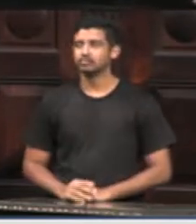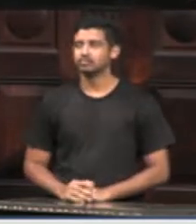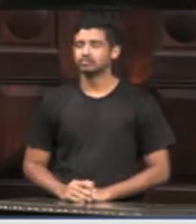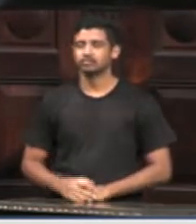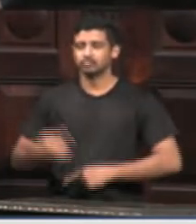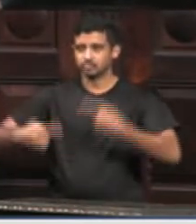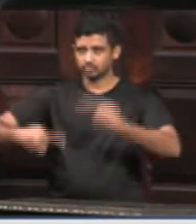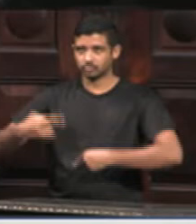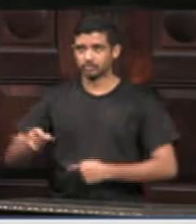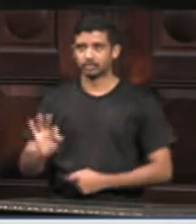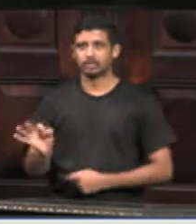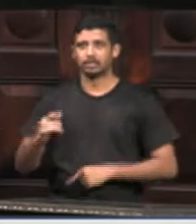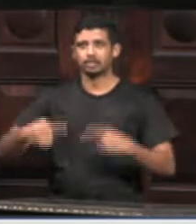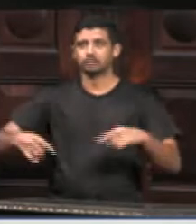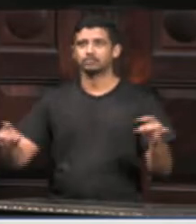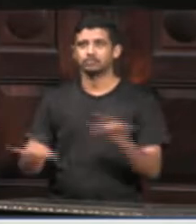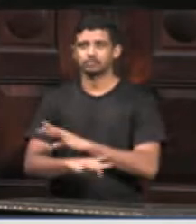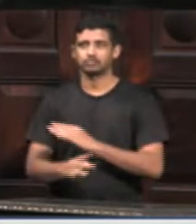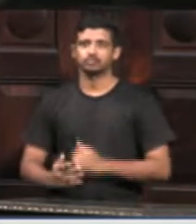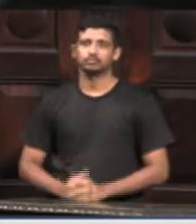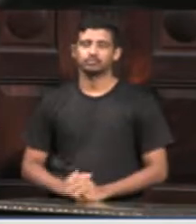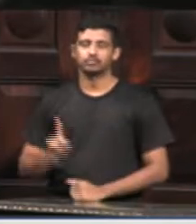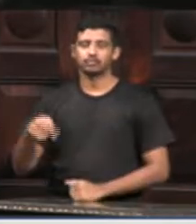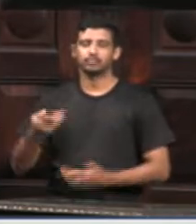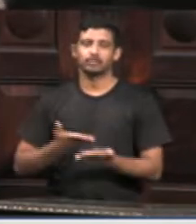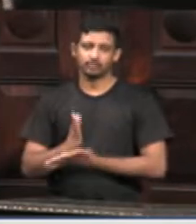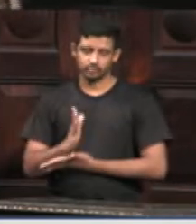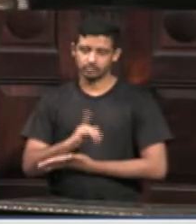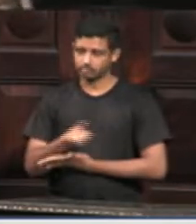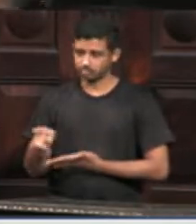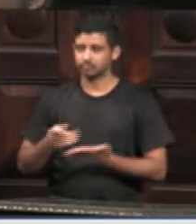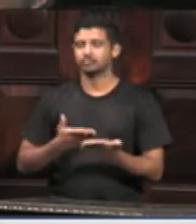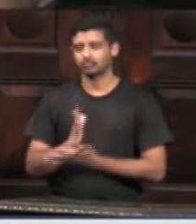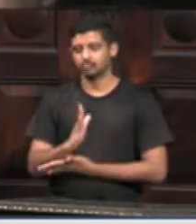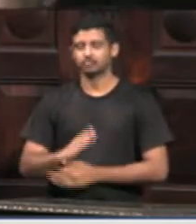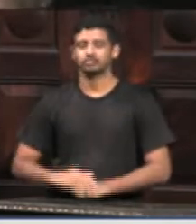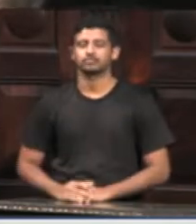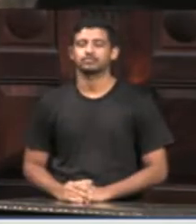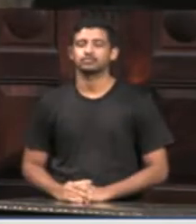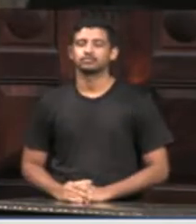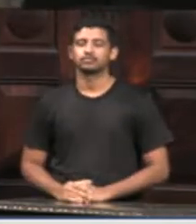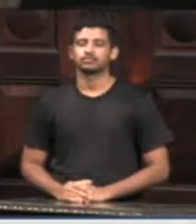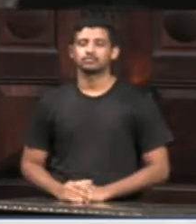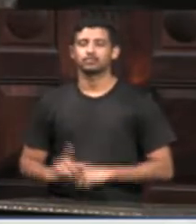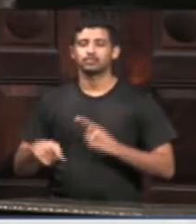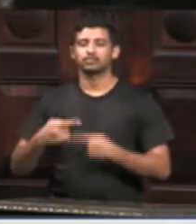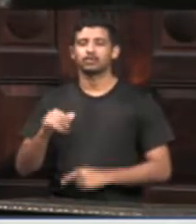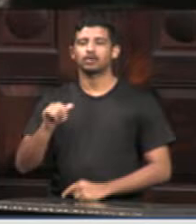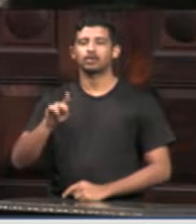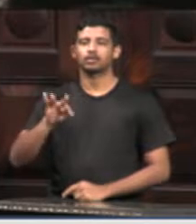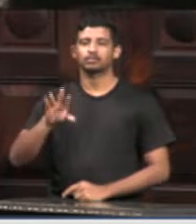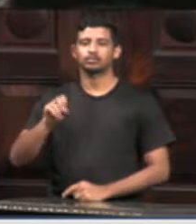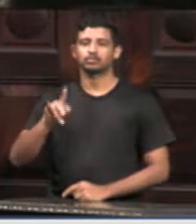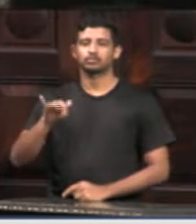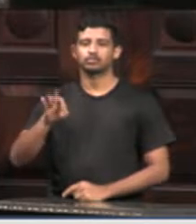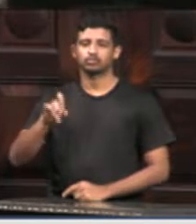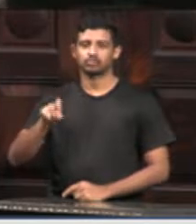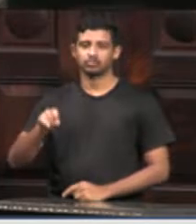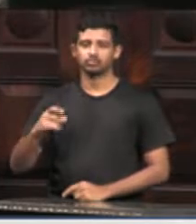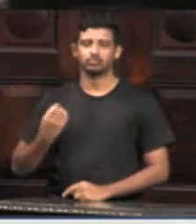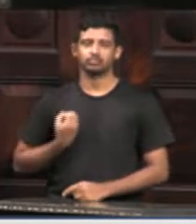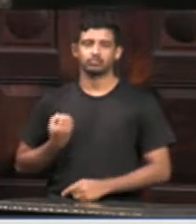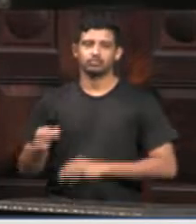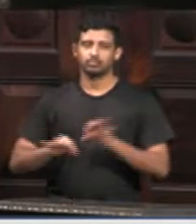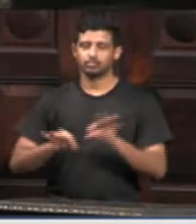Em discussão, não havendo que queira discutir, encerrada a discussão, em votação, os senhores que aprovam nessa comissão, aprovado, vai a autógrafo. Projeto de lei